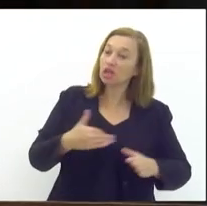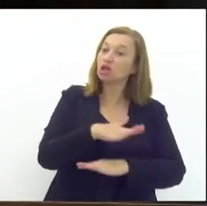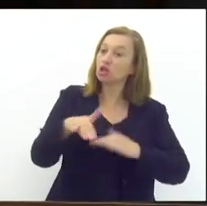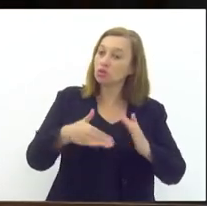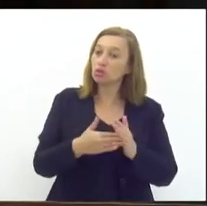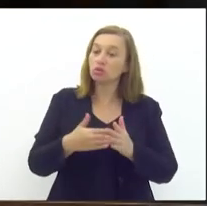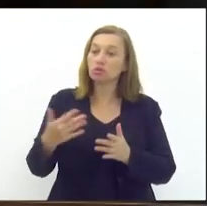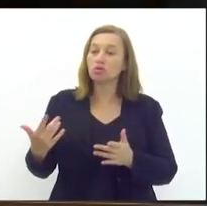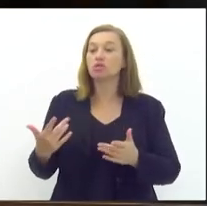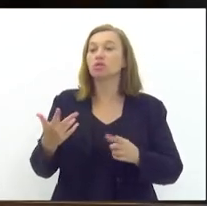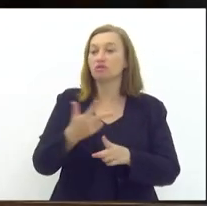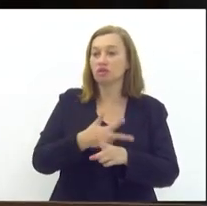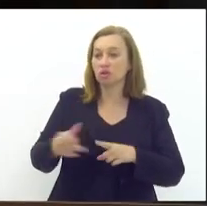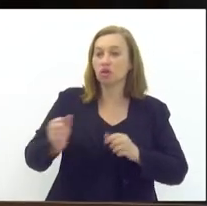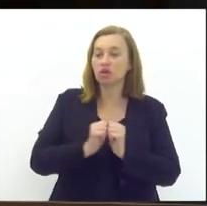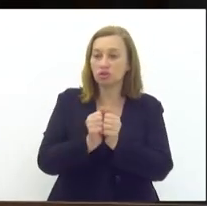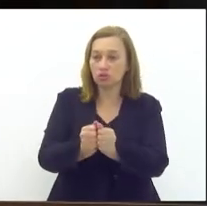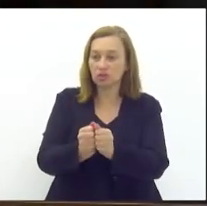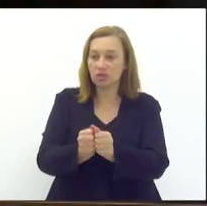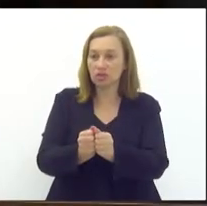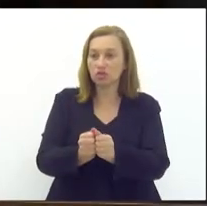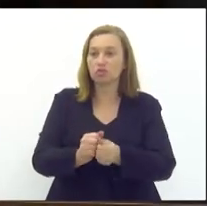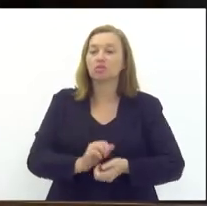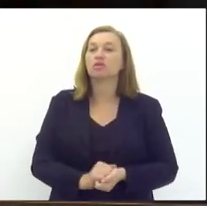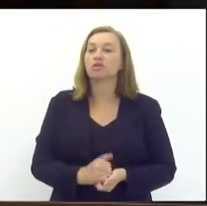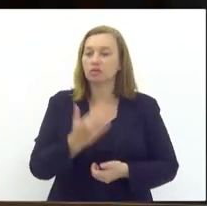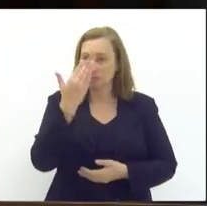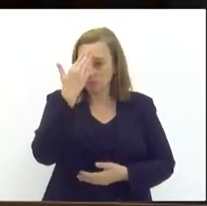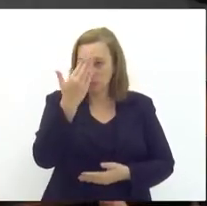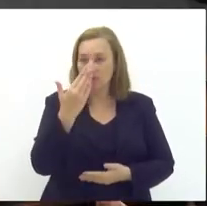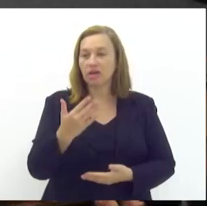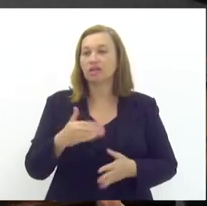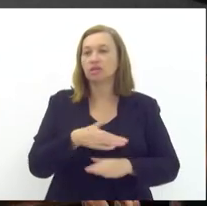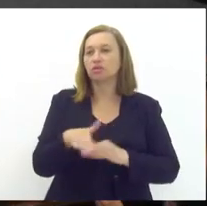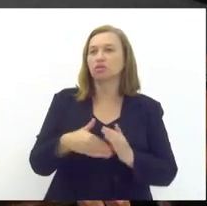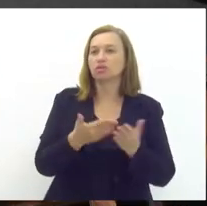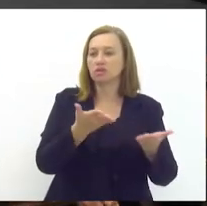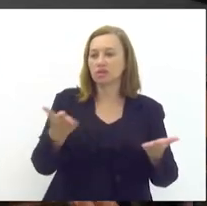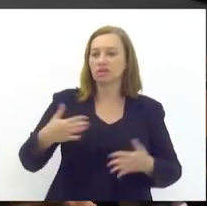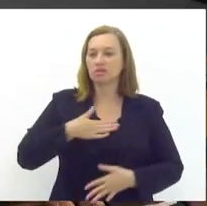possam ganhar com ela muito obrigado a todos foi um grande prazer participar desse evento